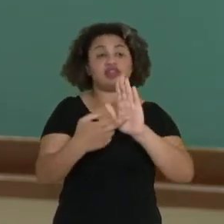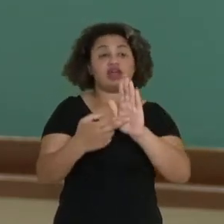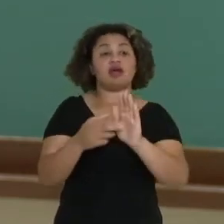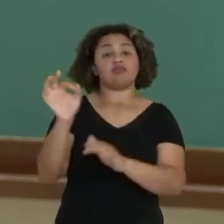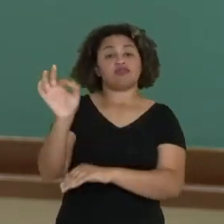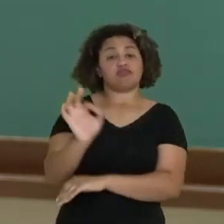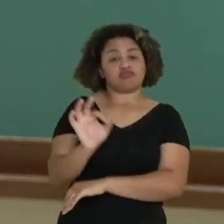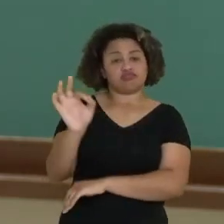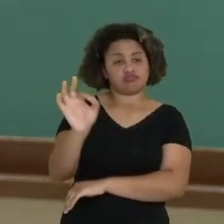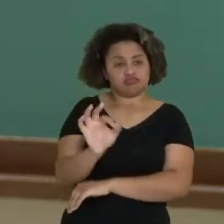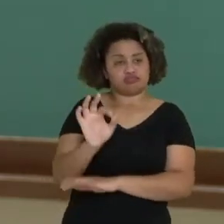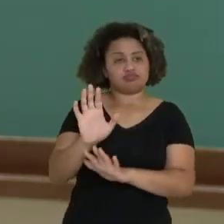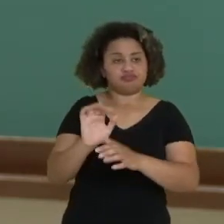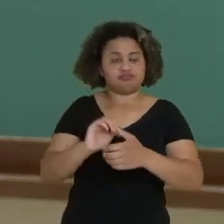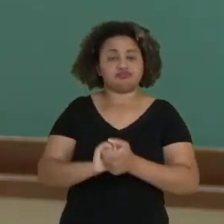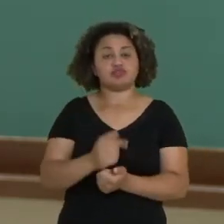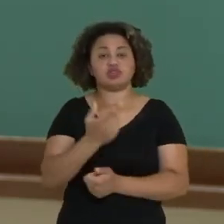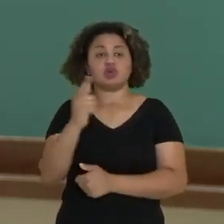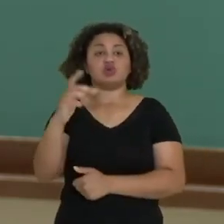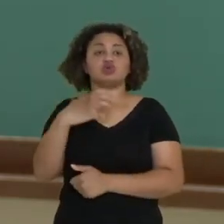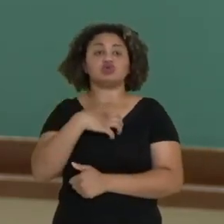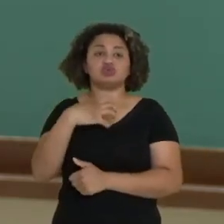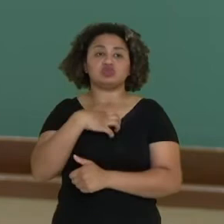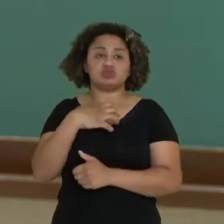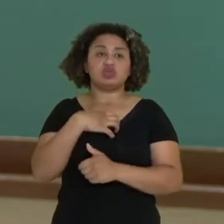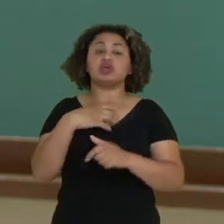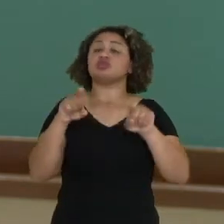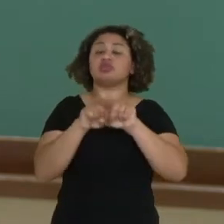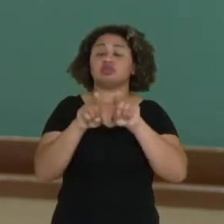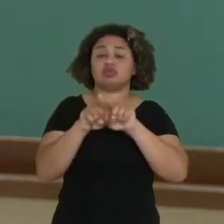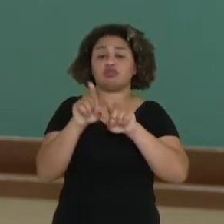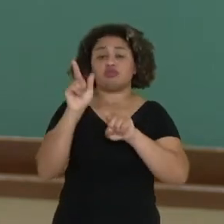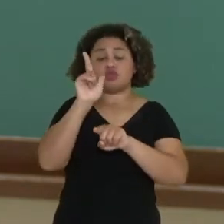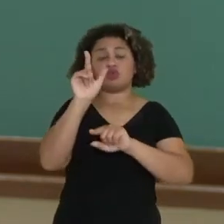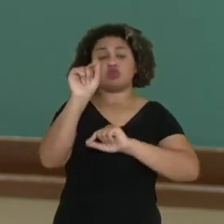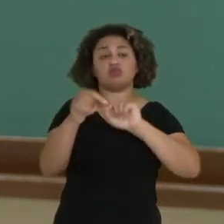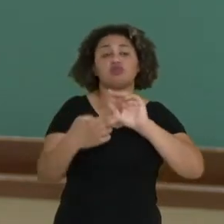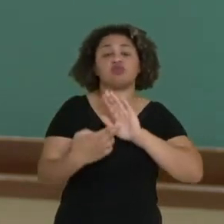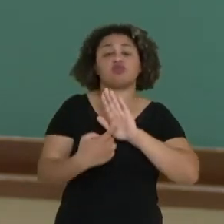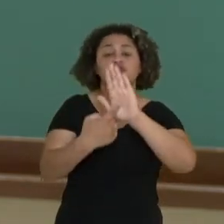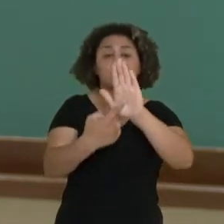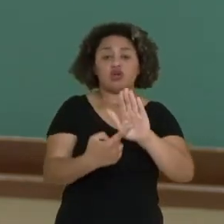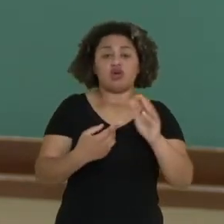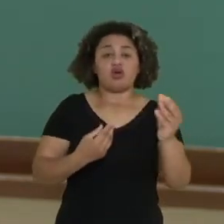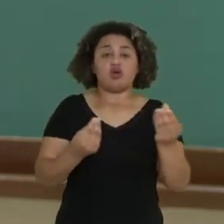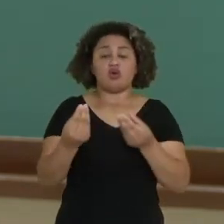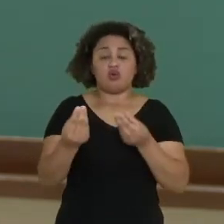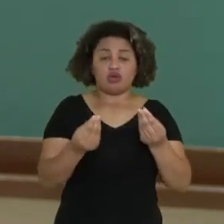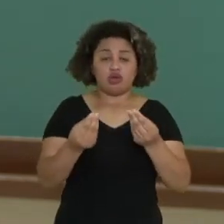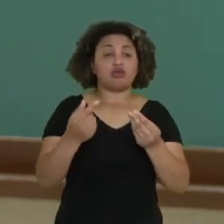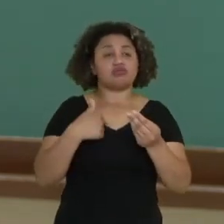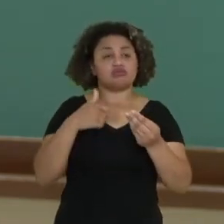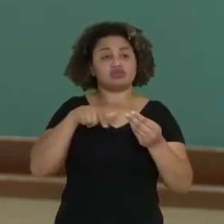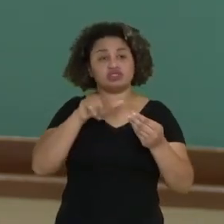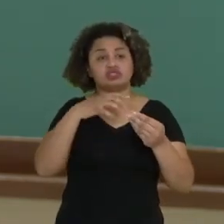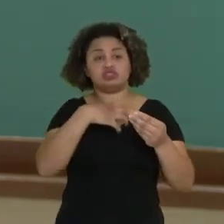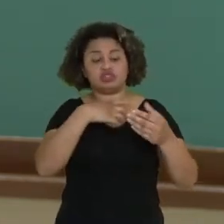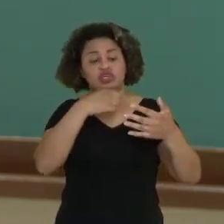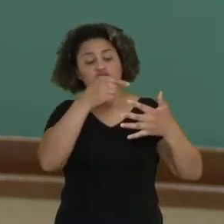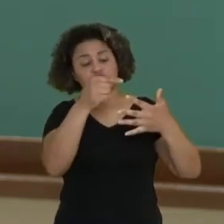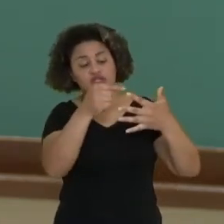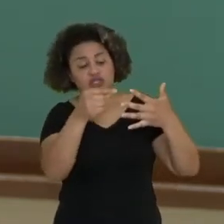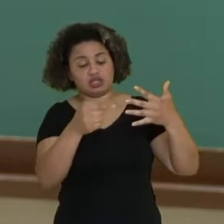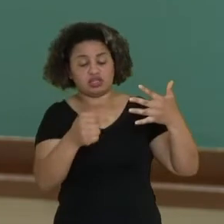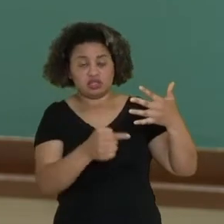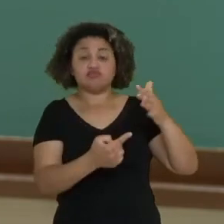percentagem. Outras formas, nós também podemos representar nesses vários formatos que eu